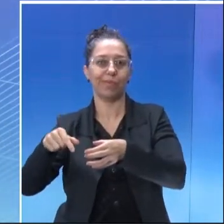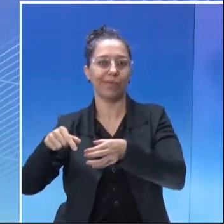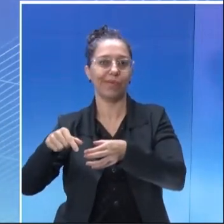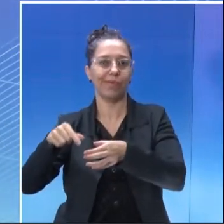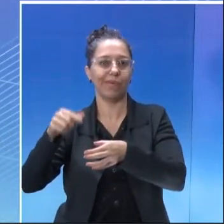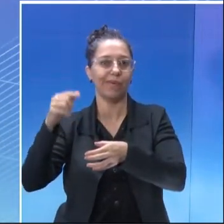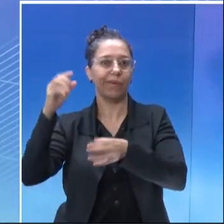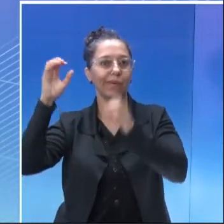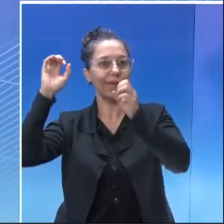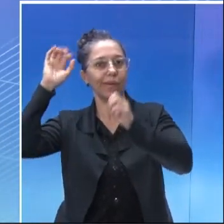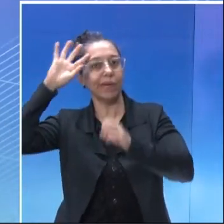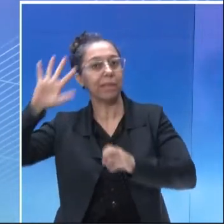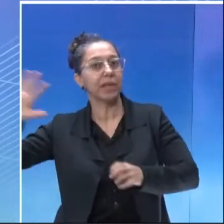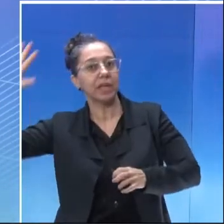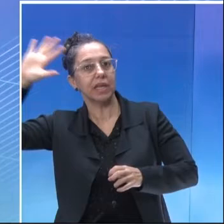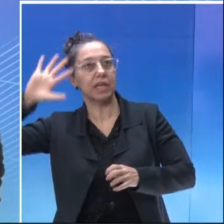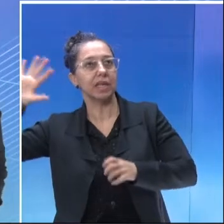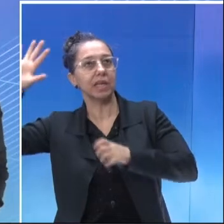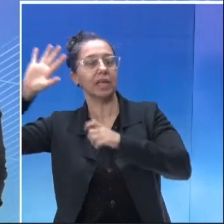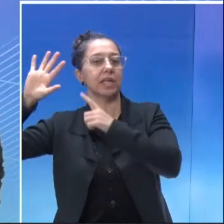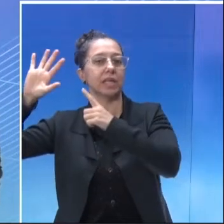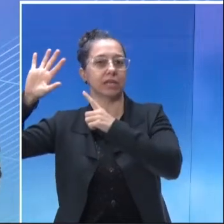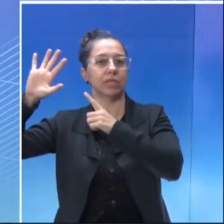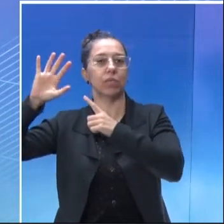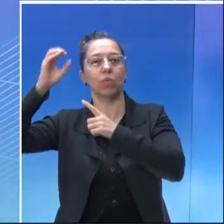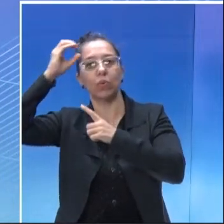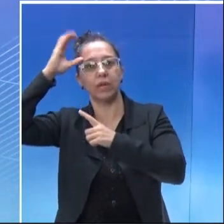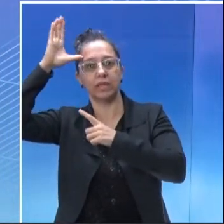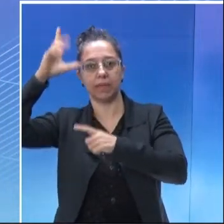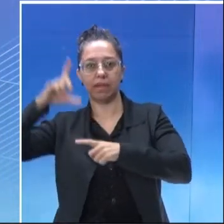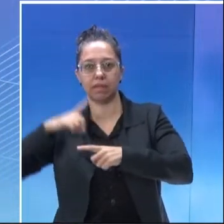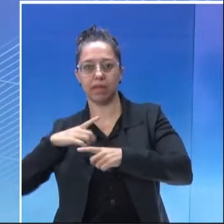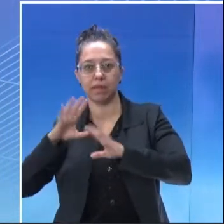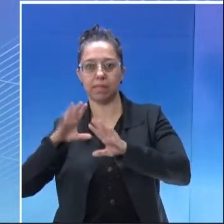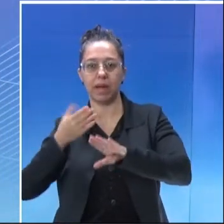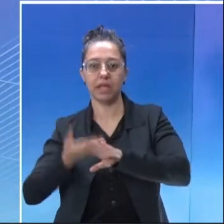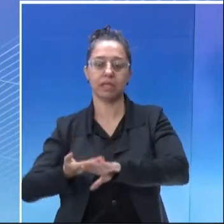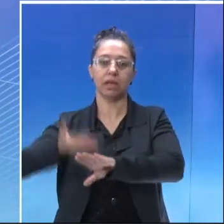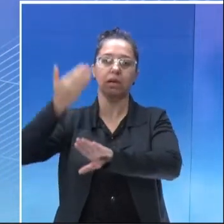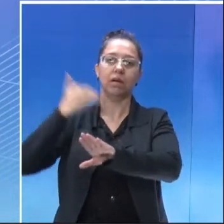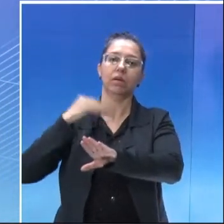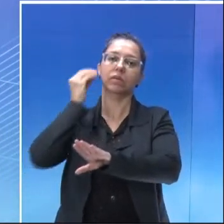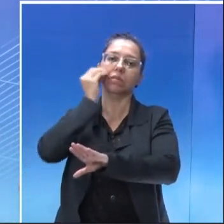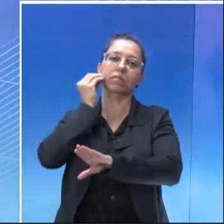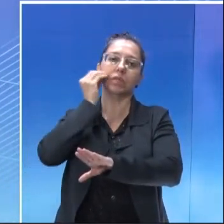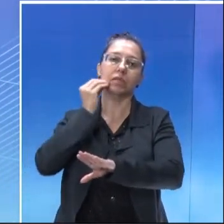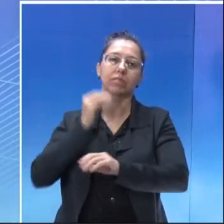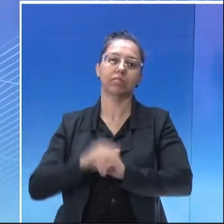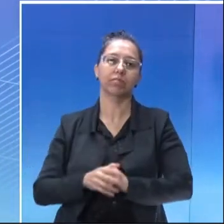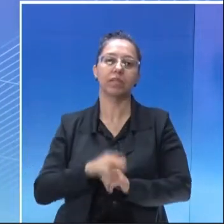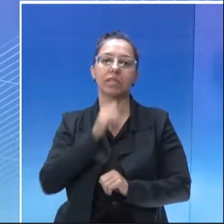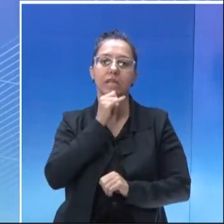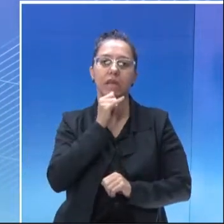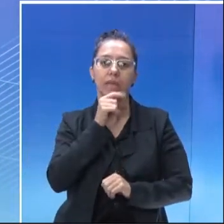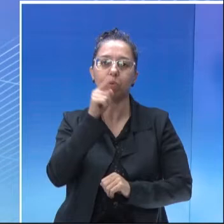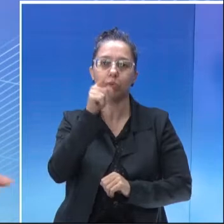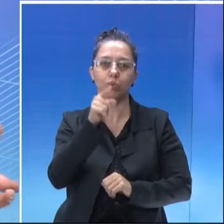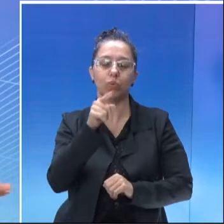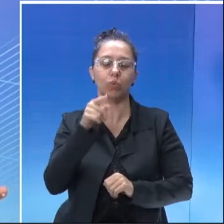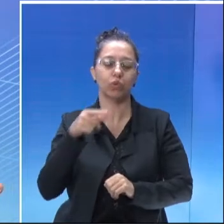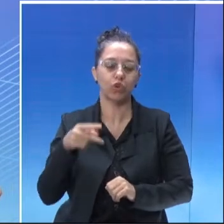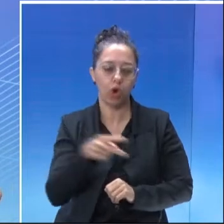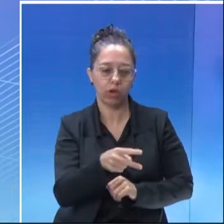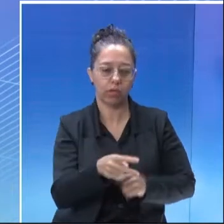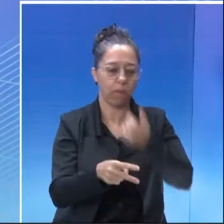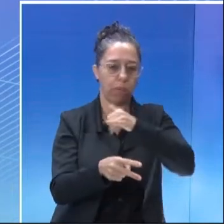os empiristas falam que nosso conhecimento vem das experiências, que você só sabe o que é um choque no dia que você levar